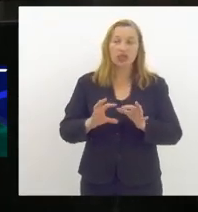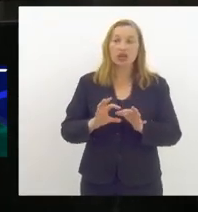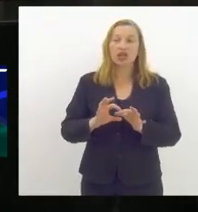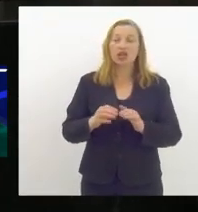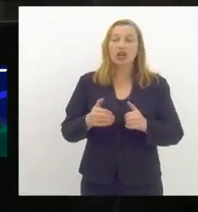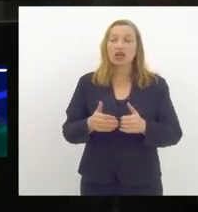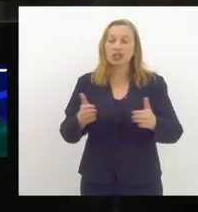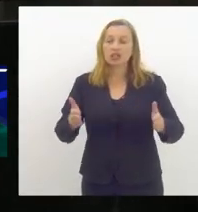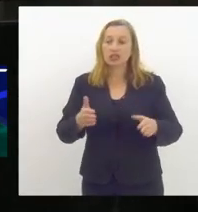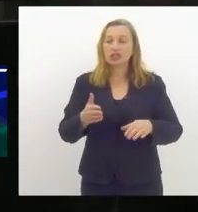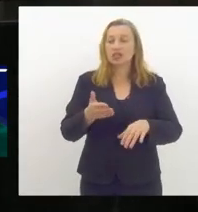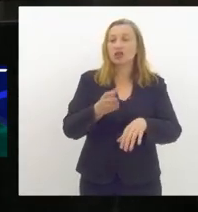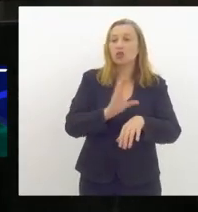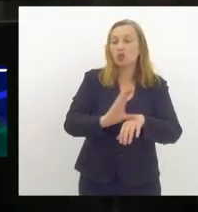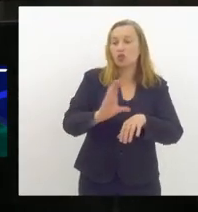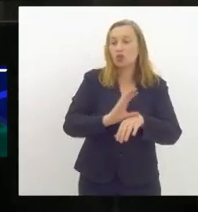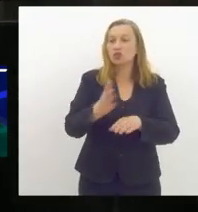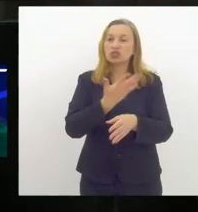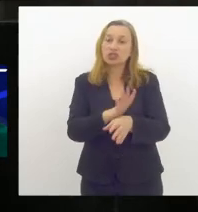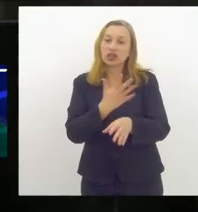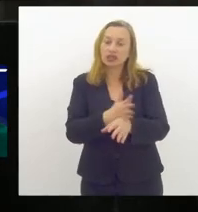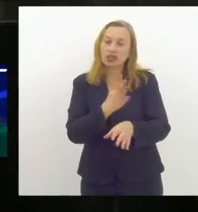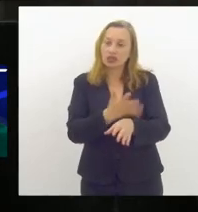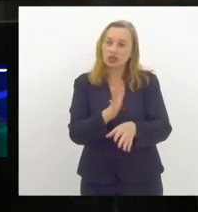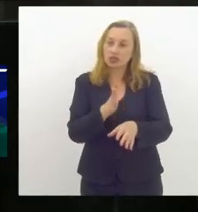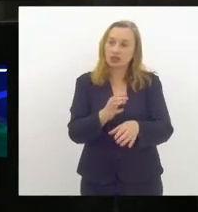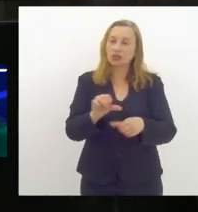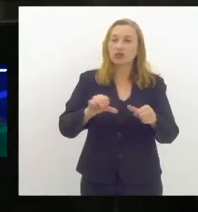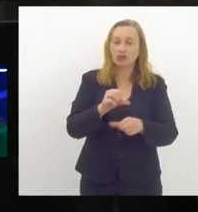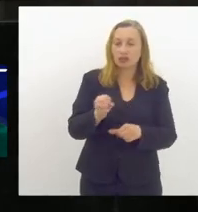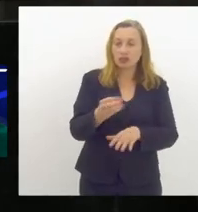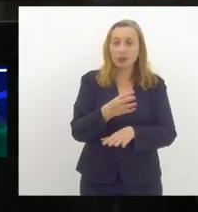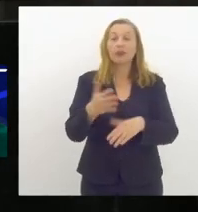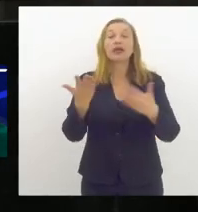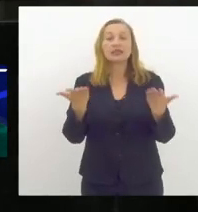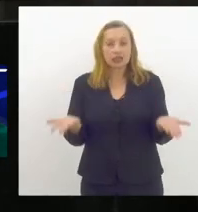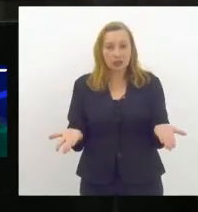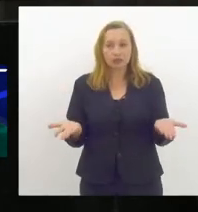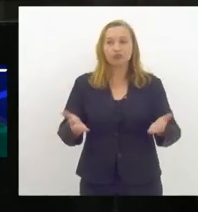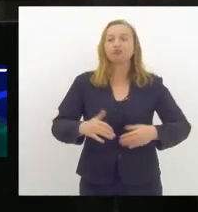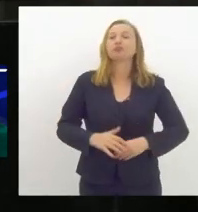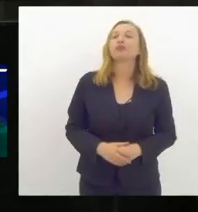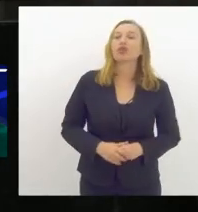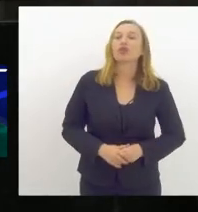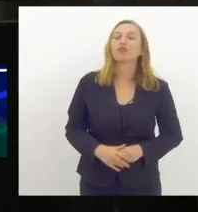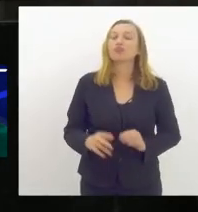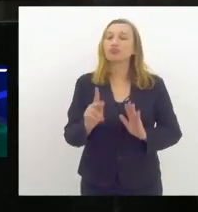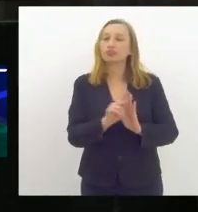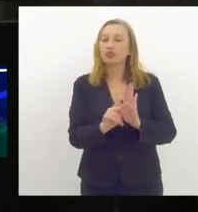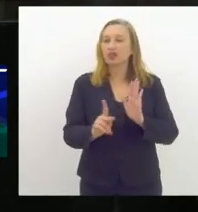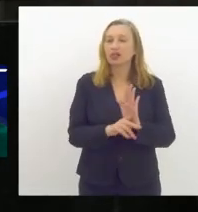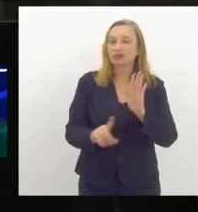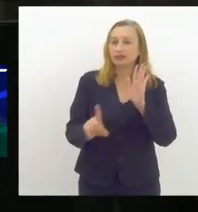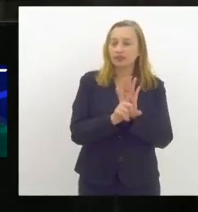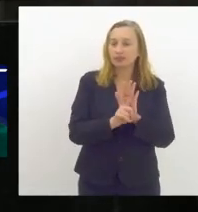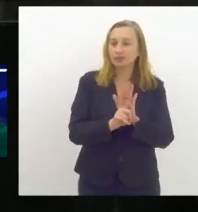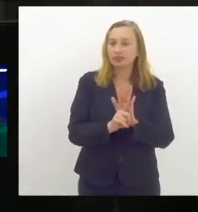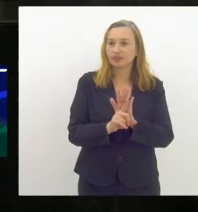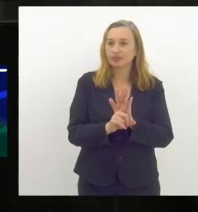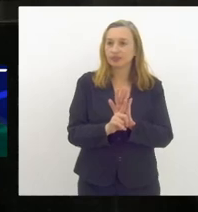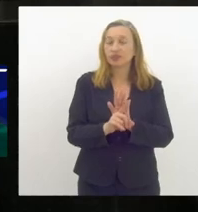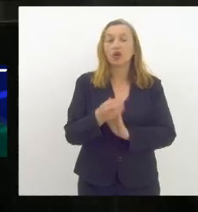de treinamento para requalificação então este projeto de lei é